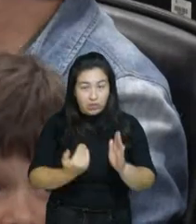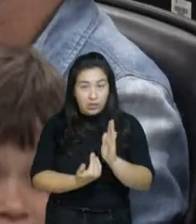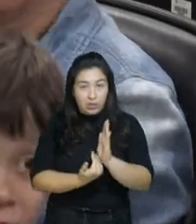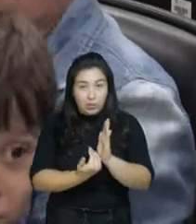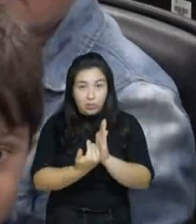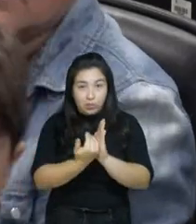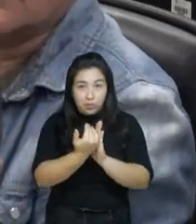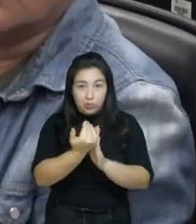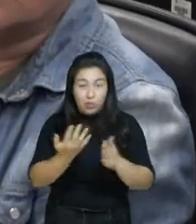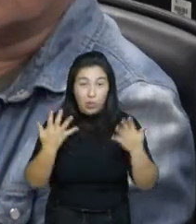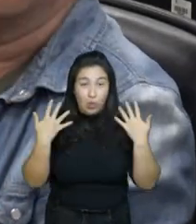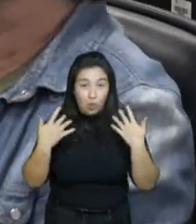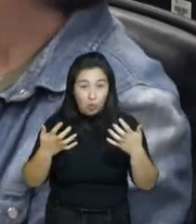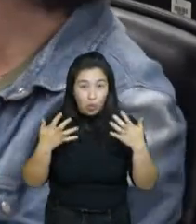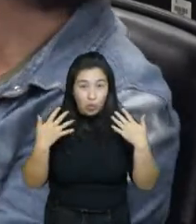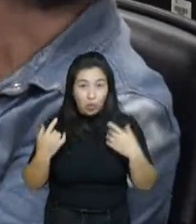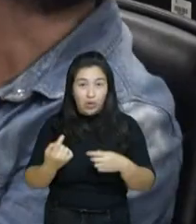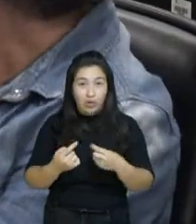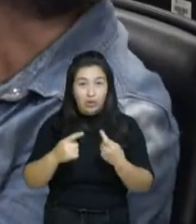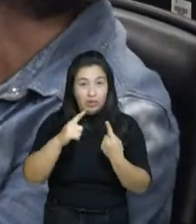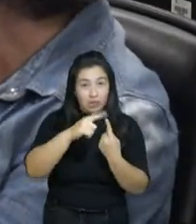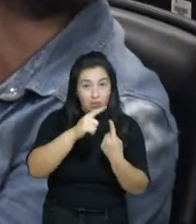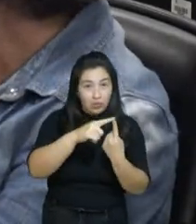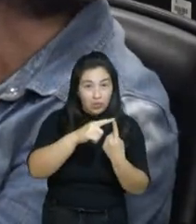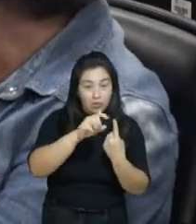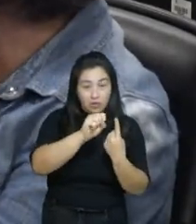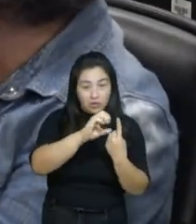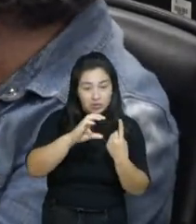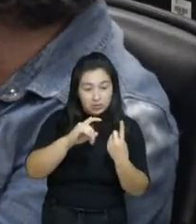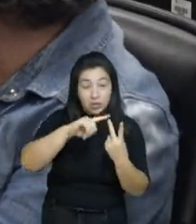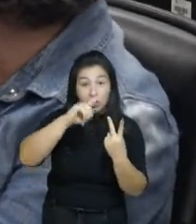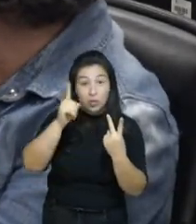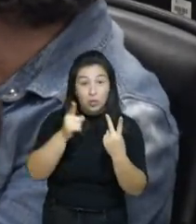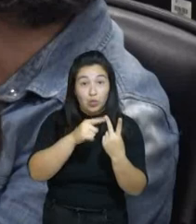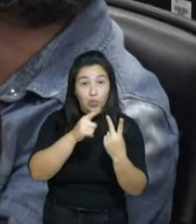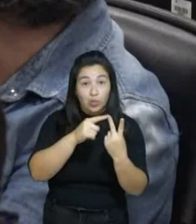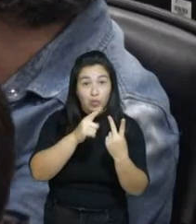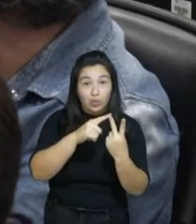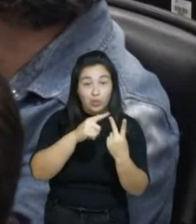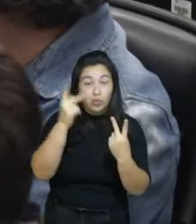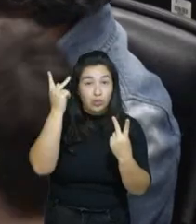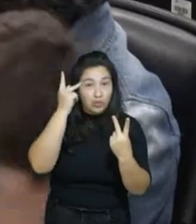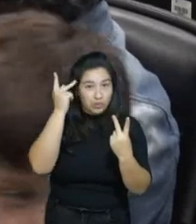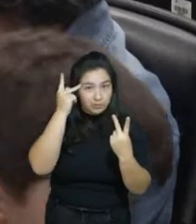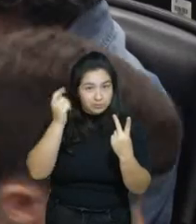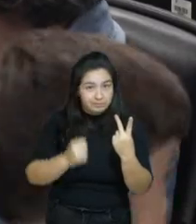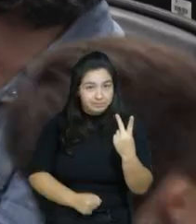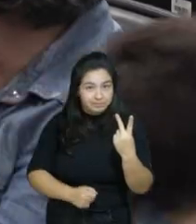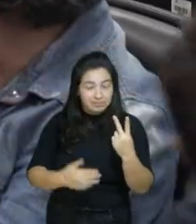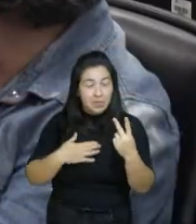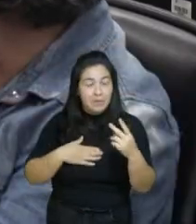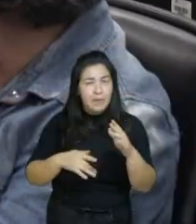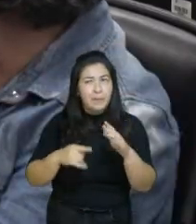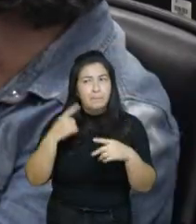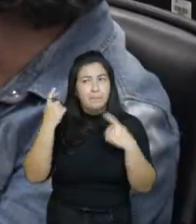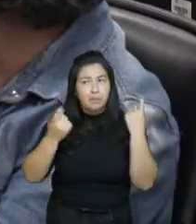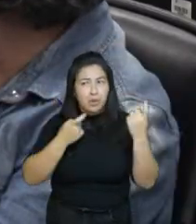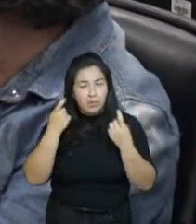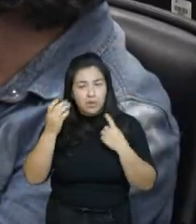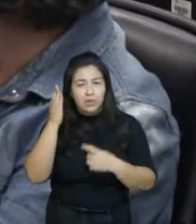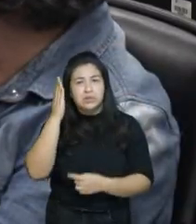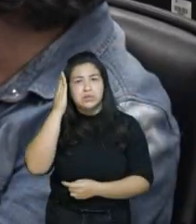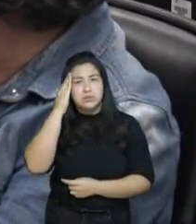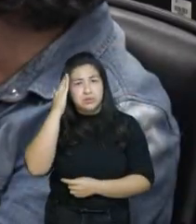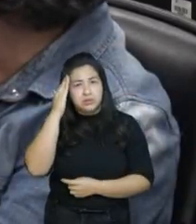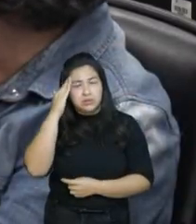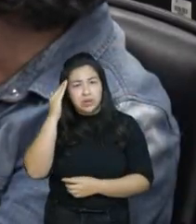calor, um gráfico para Santa Catarina e outro para São Paulo, né? Então, a minha preocupação, a gente sabe